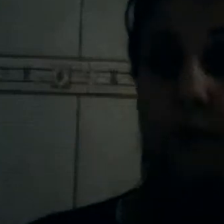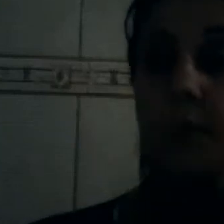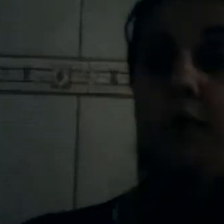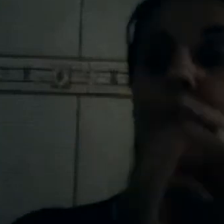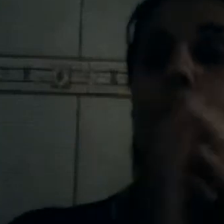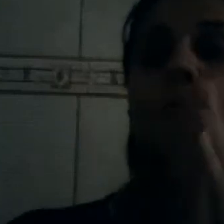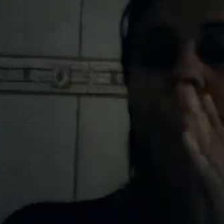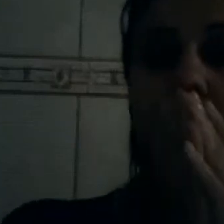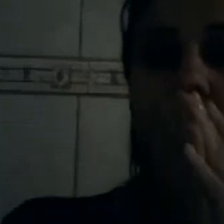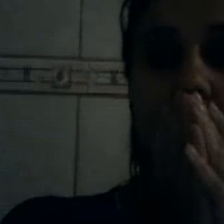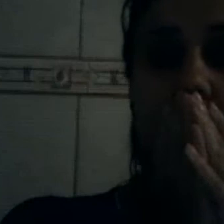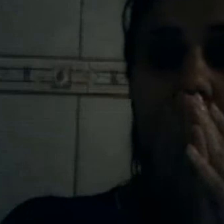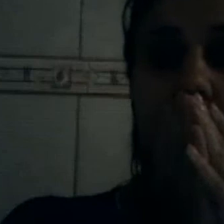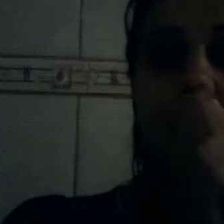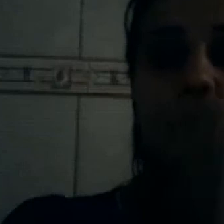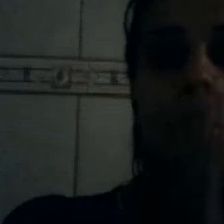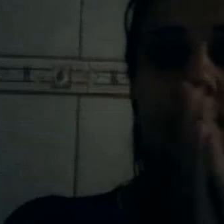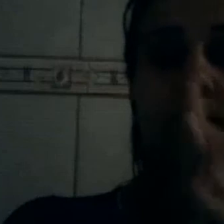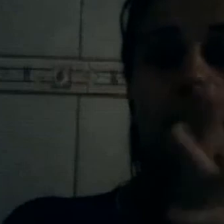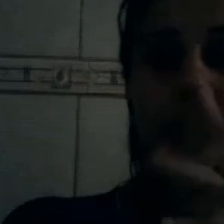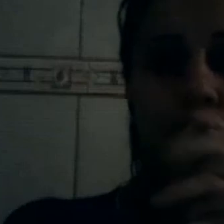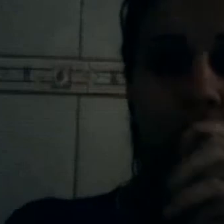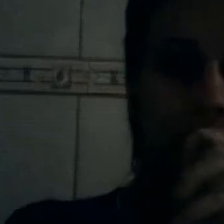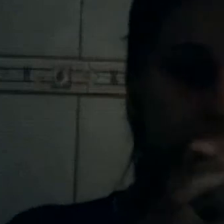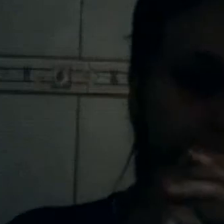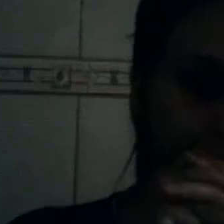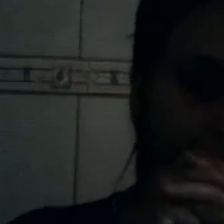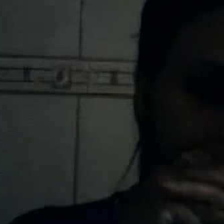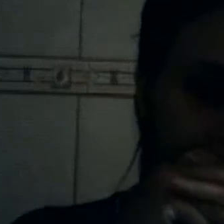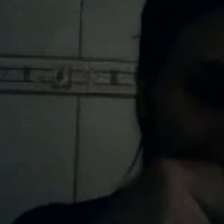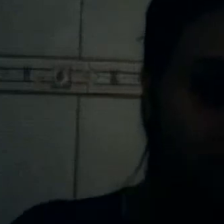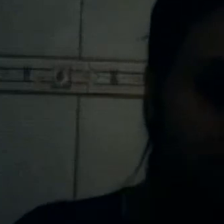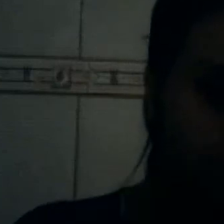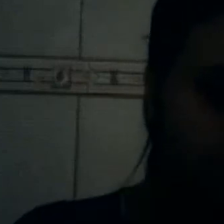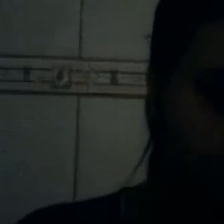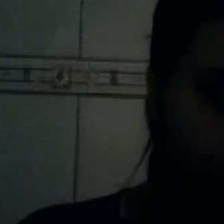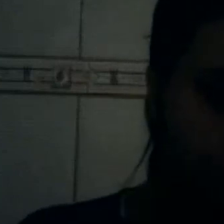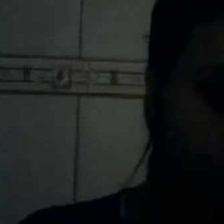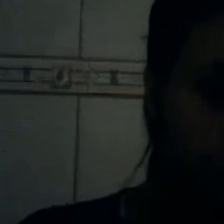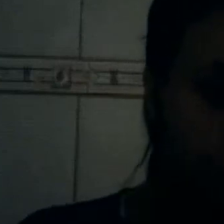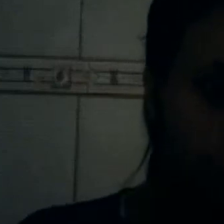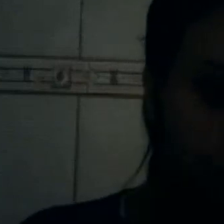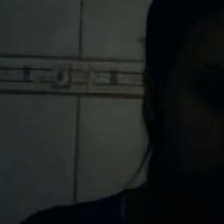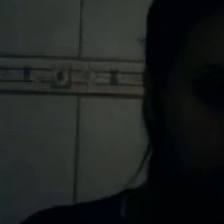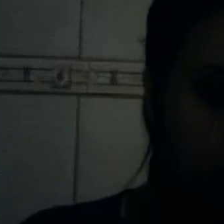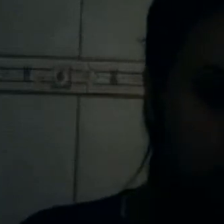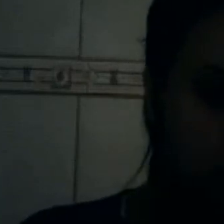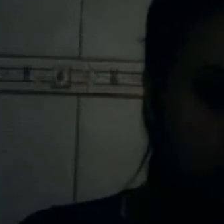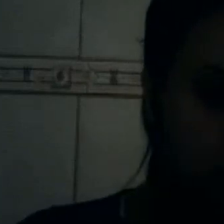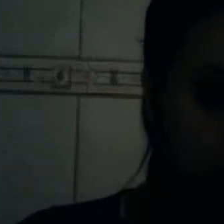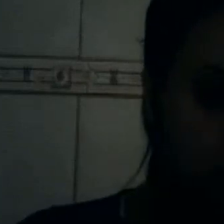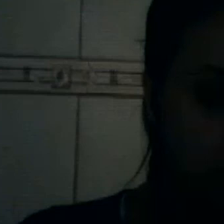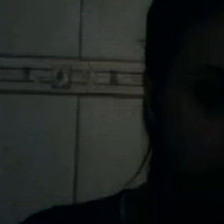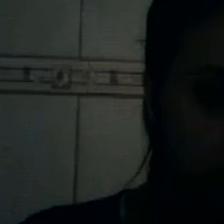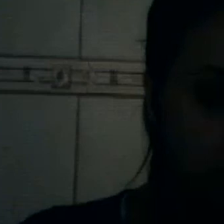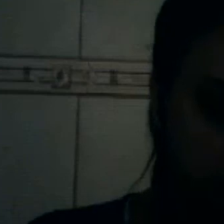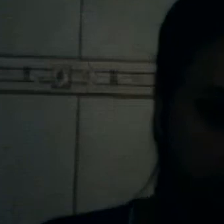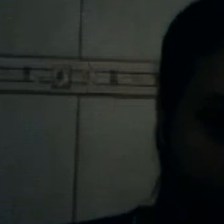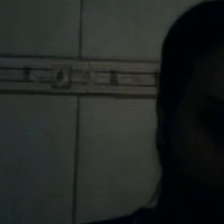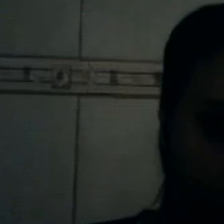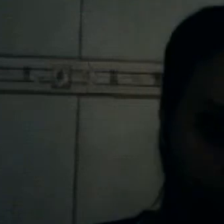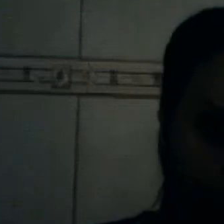fundinho, novamente, hoje nós vamos fazer com esse sedimento. Outra vez, o professor não vê as lâminas